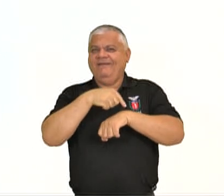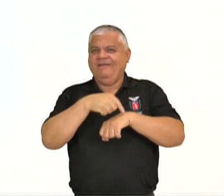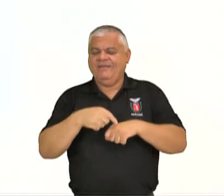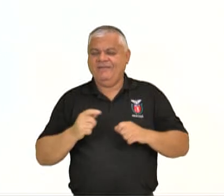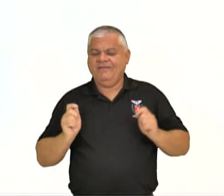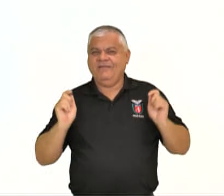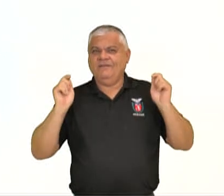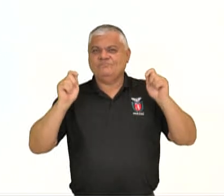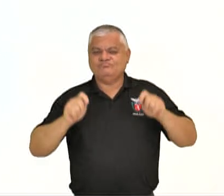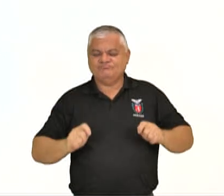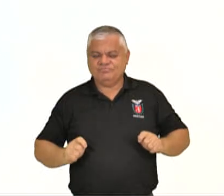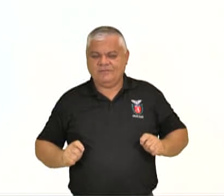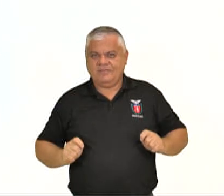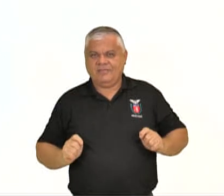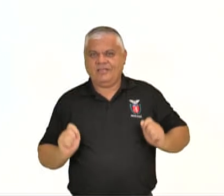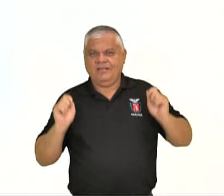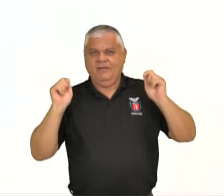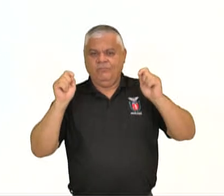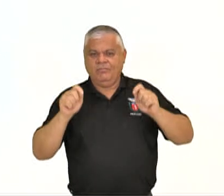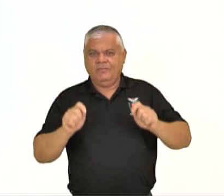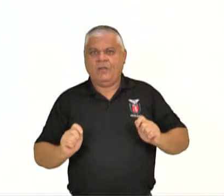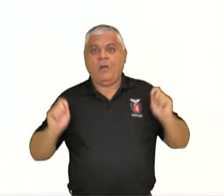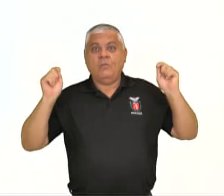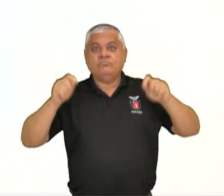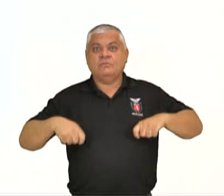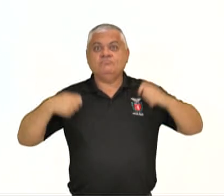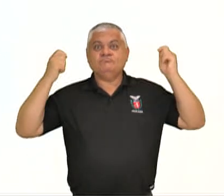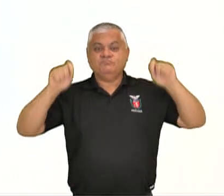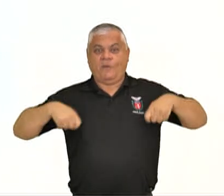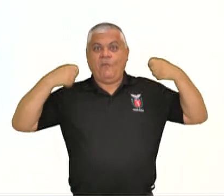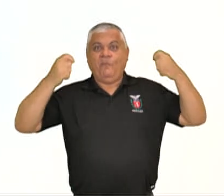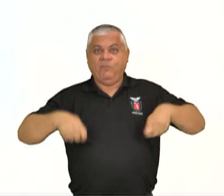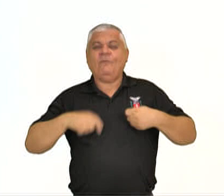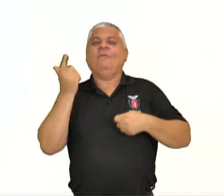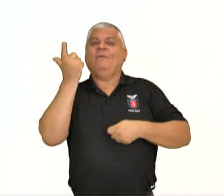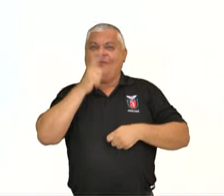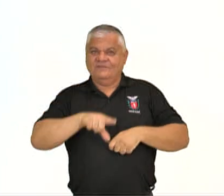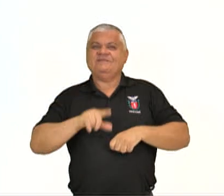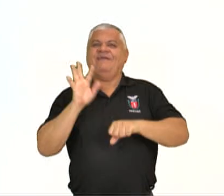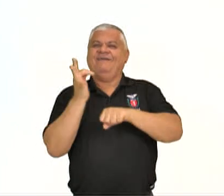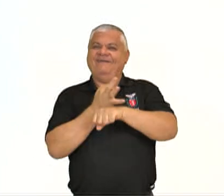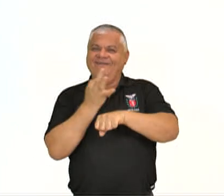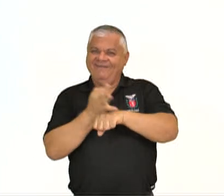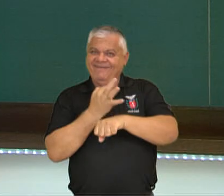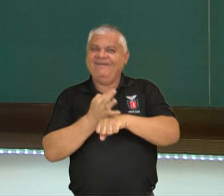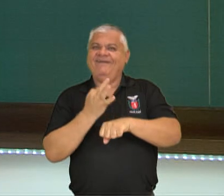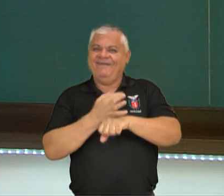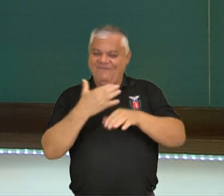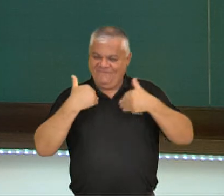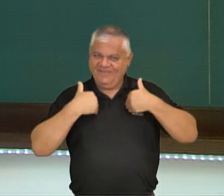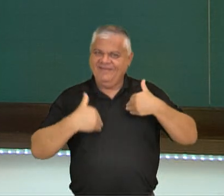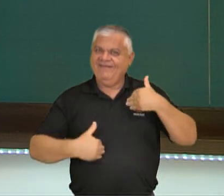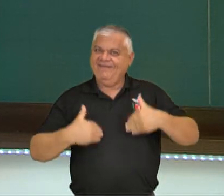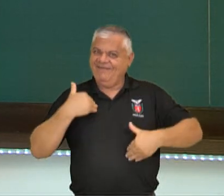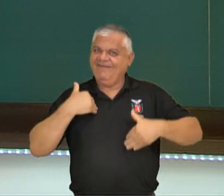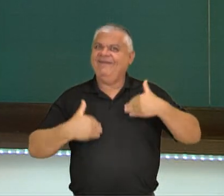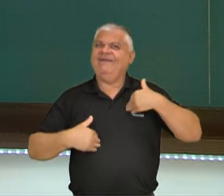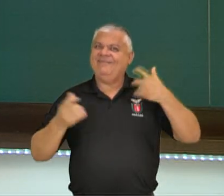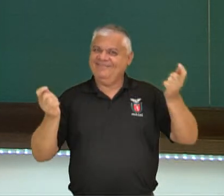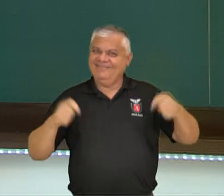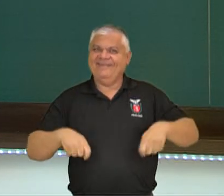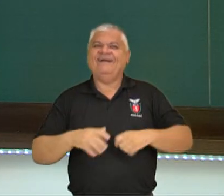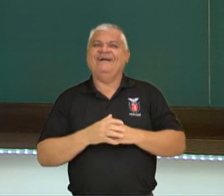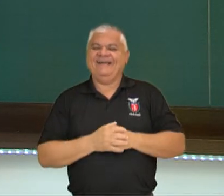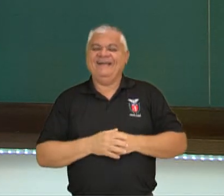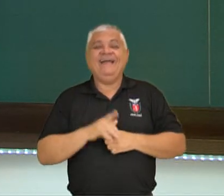estará melhorando a sua resistência física, tá? E com certeza, melhorando a sua resistência